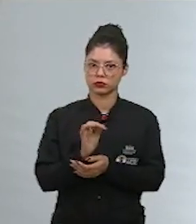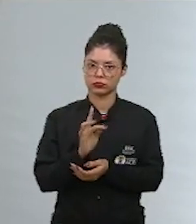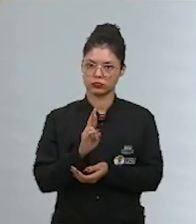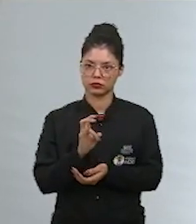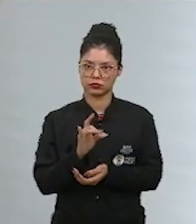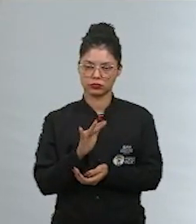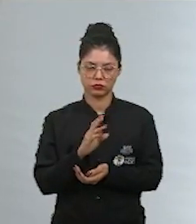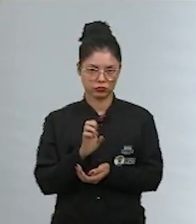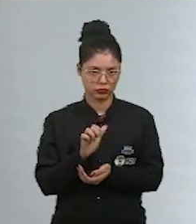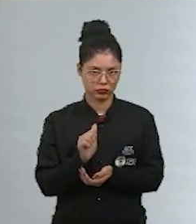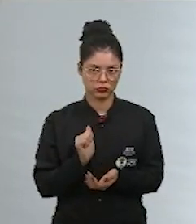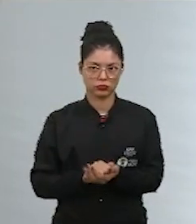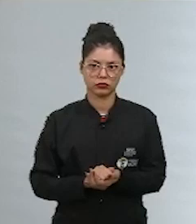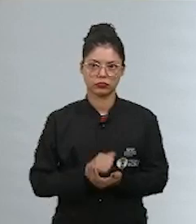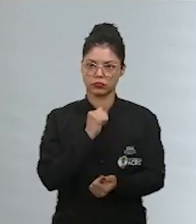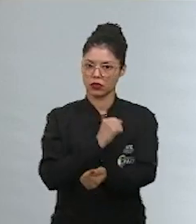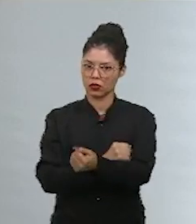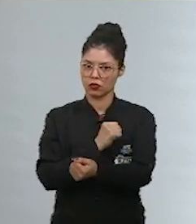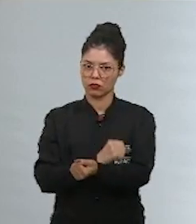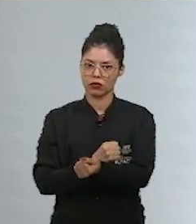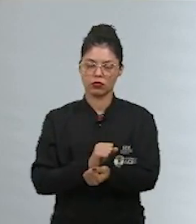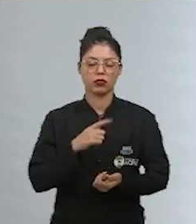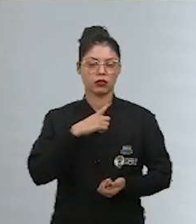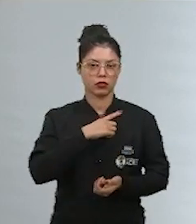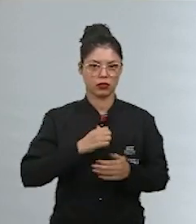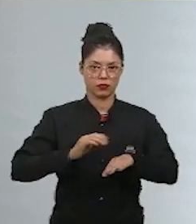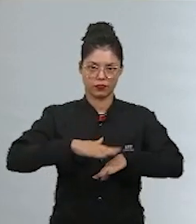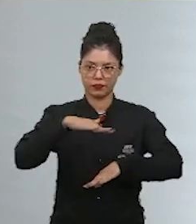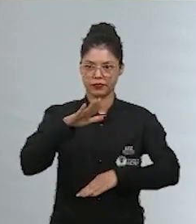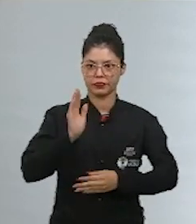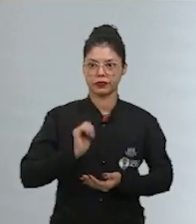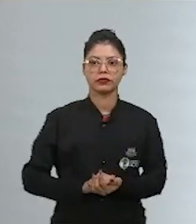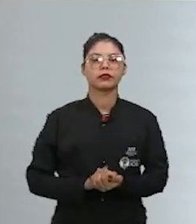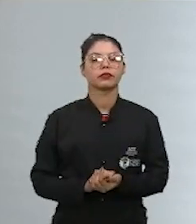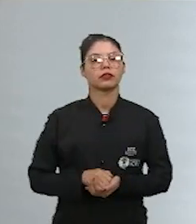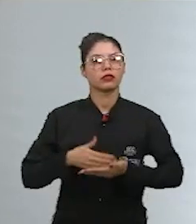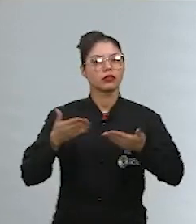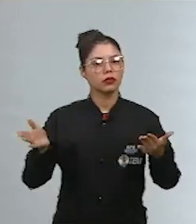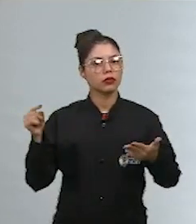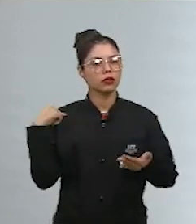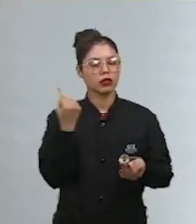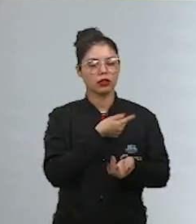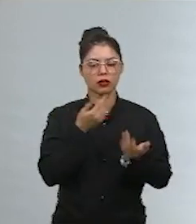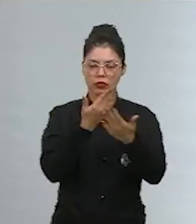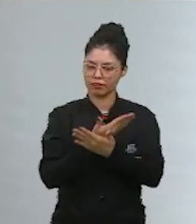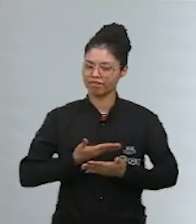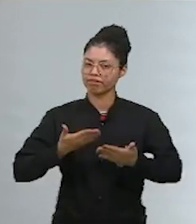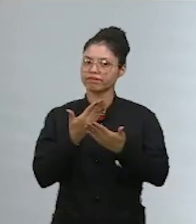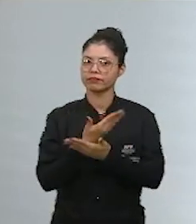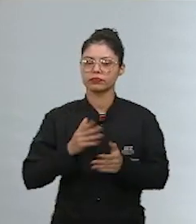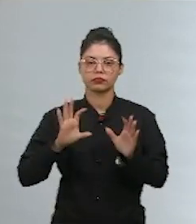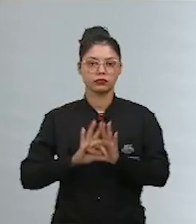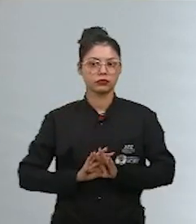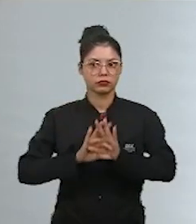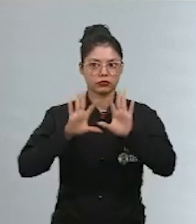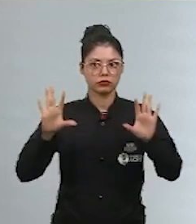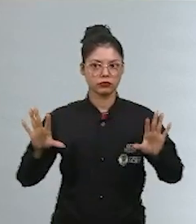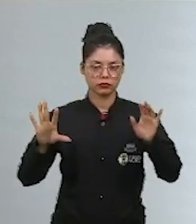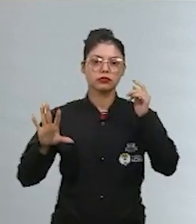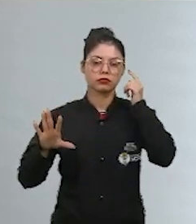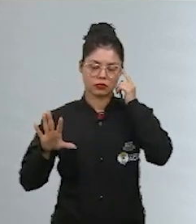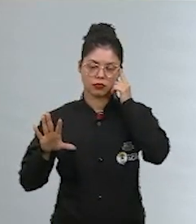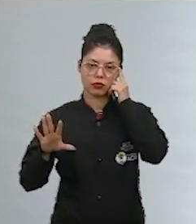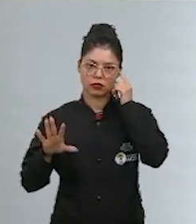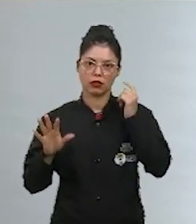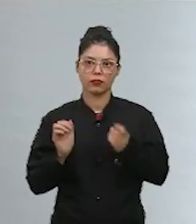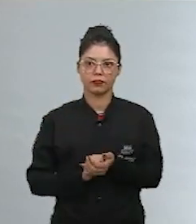o destemor é o vício por exagero. Então, nós temos que ter cuidado também com a liberalidade.